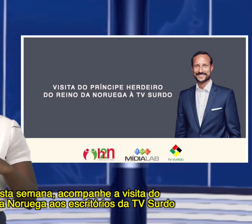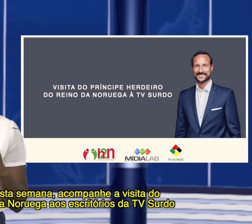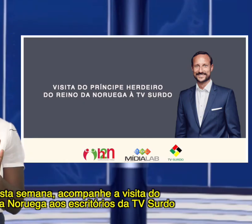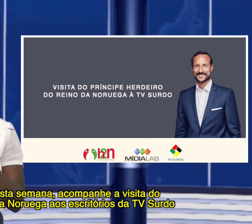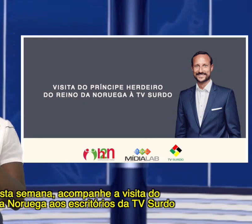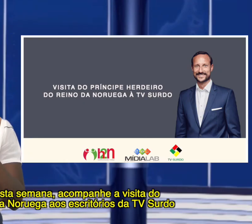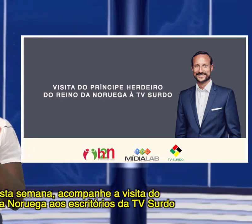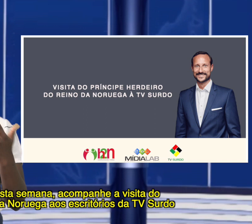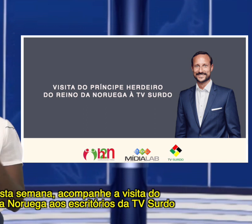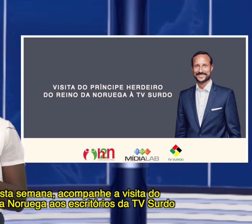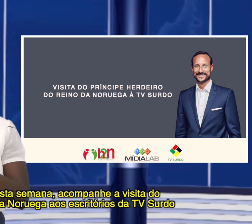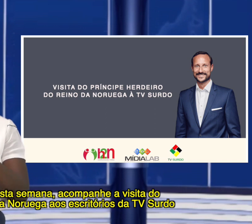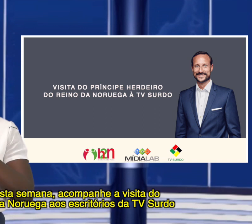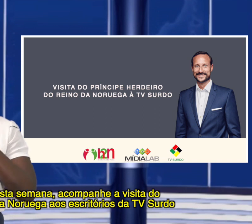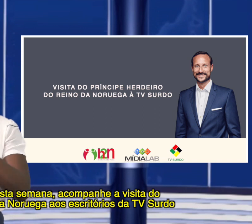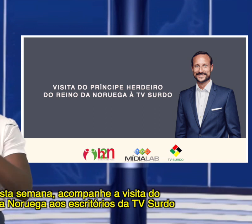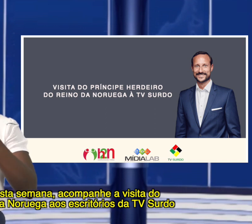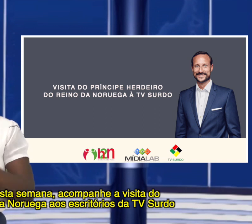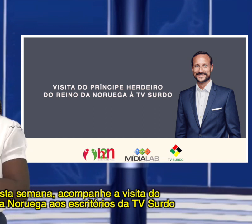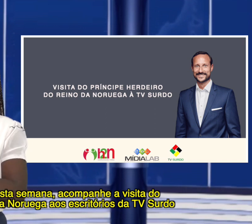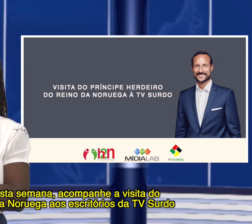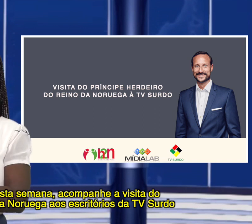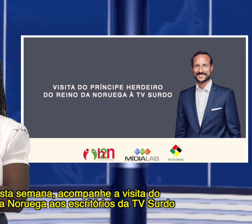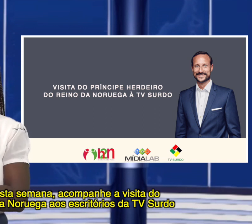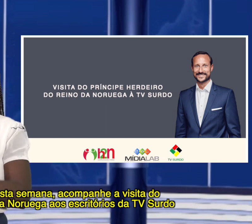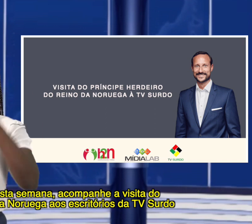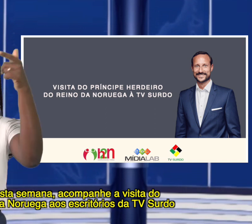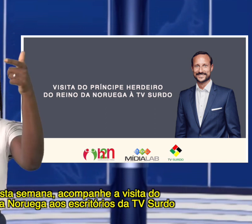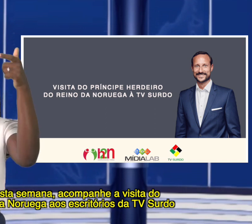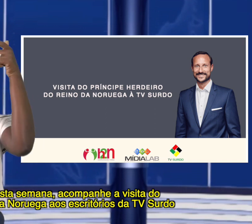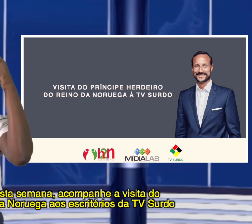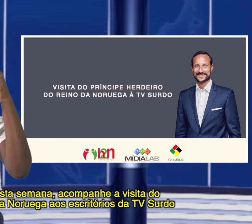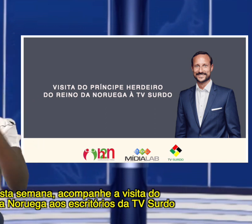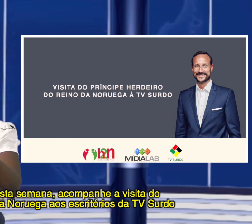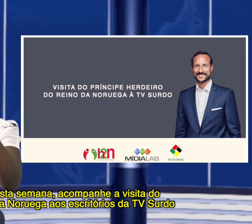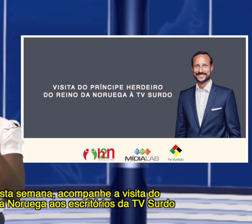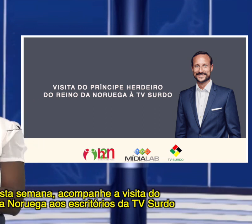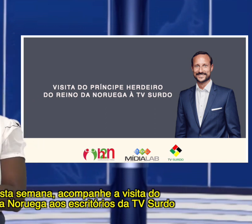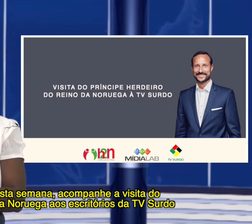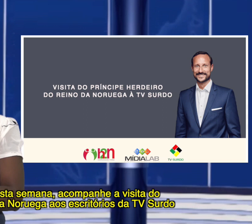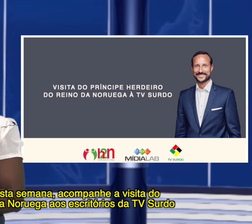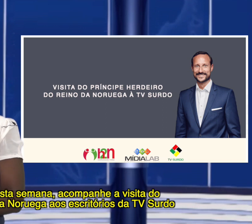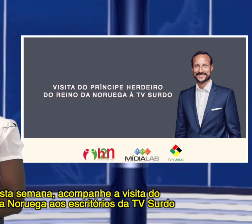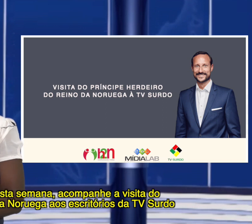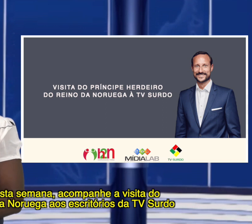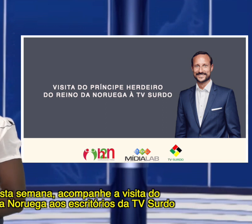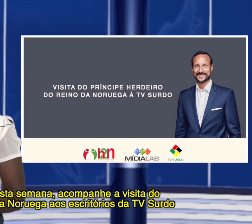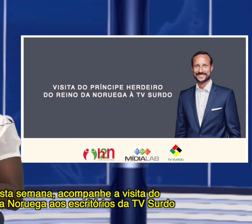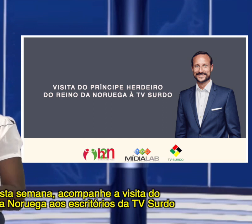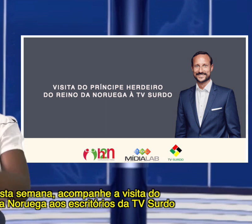No programa desta semana, acompanhe a visita do príncipe herdeiro da Noruega aos escritórios da TV Surdo.